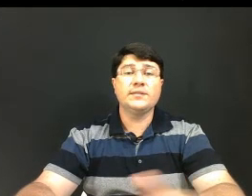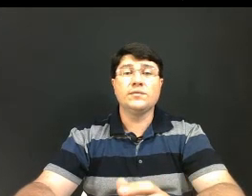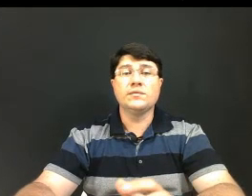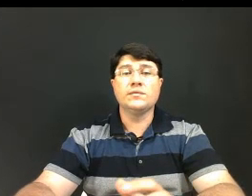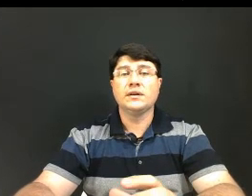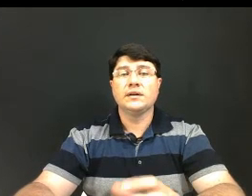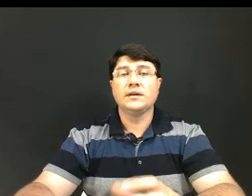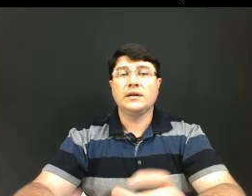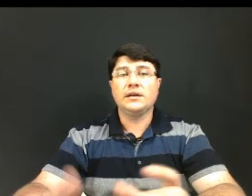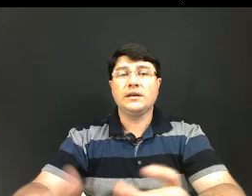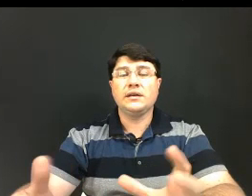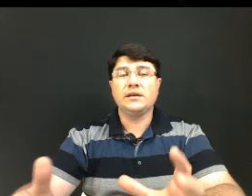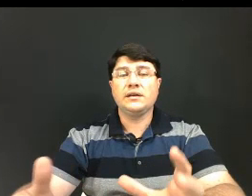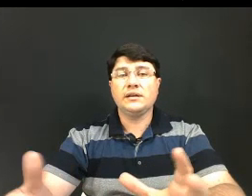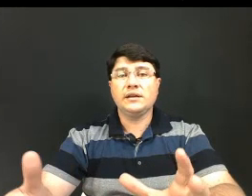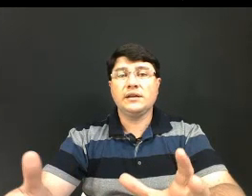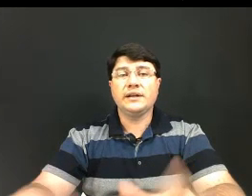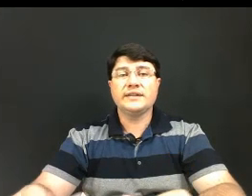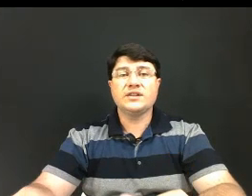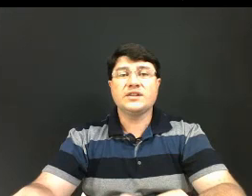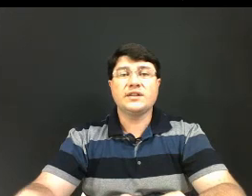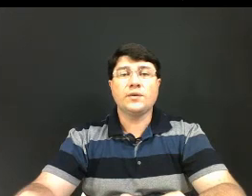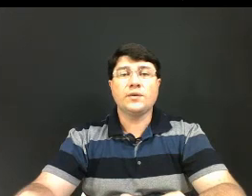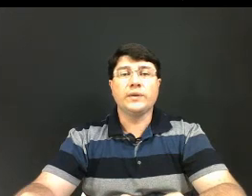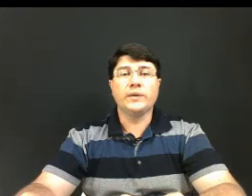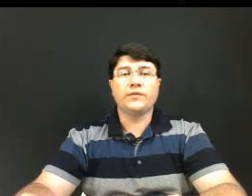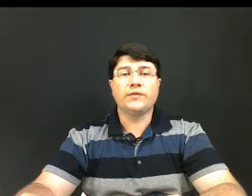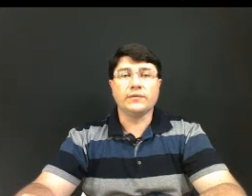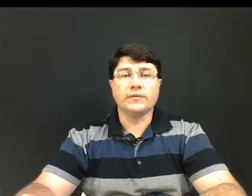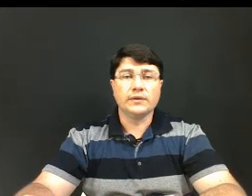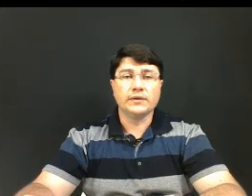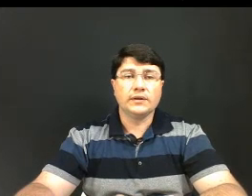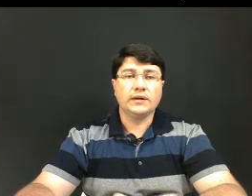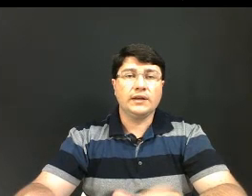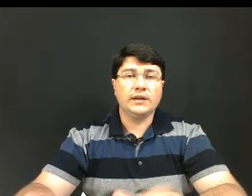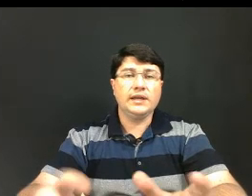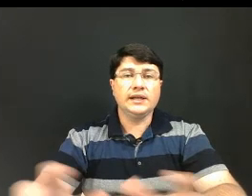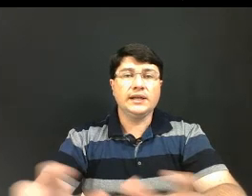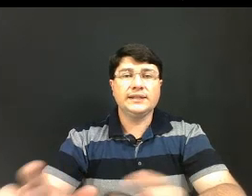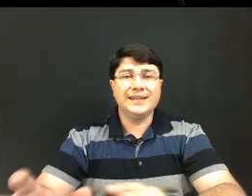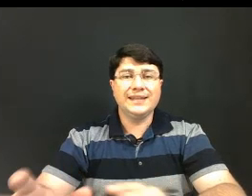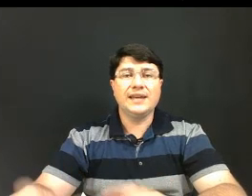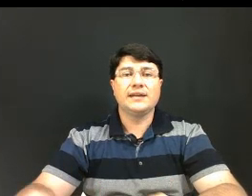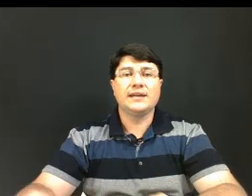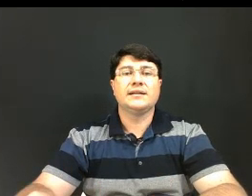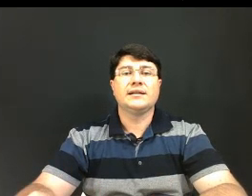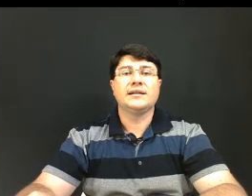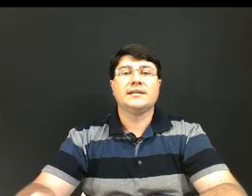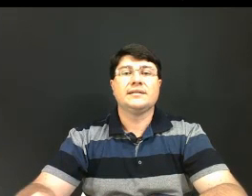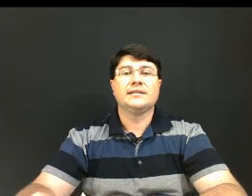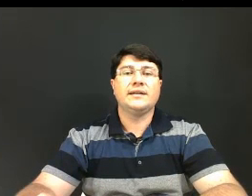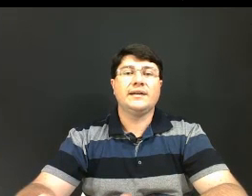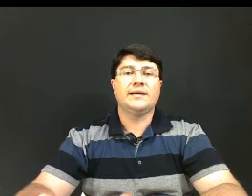para Istambul. Em inglês a gente tem o went from, ir